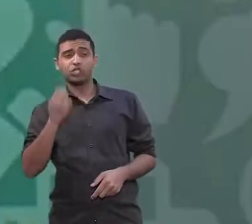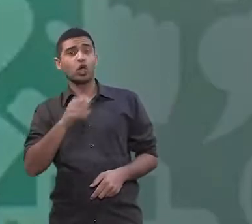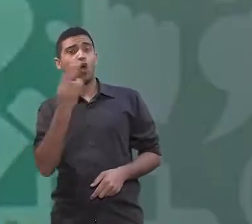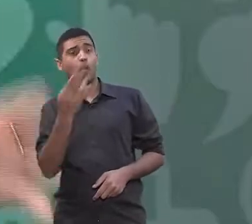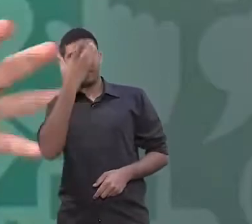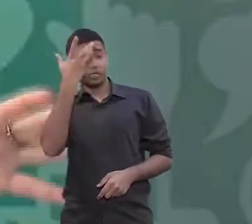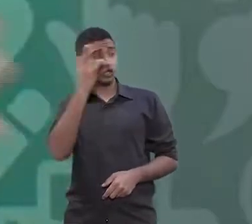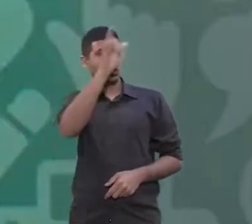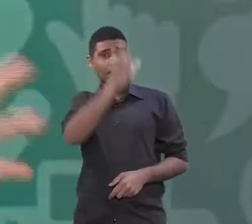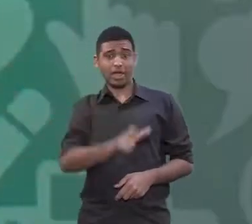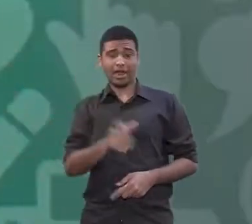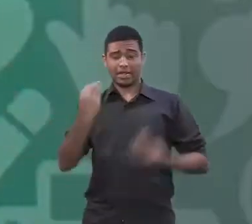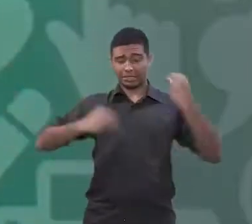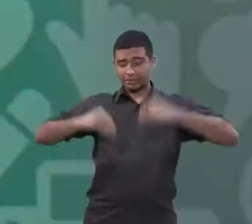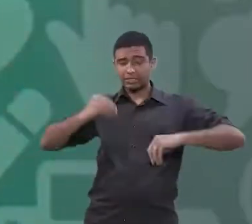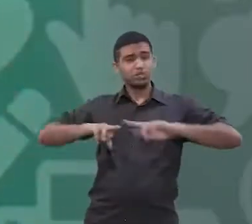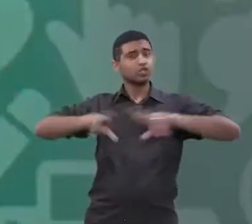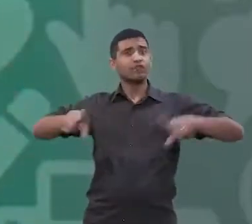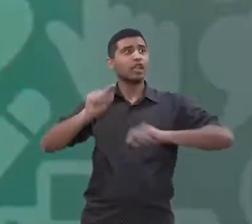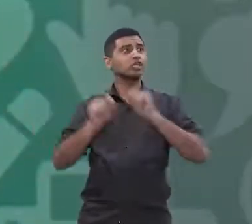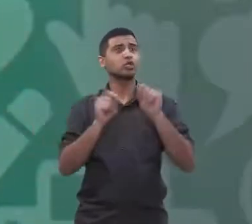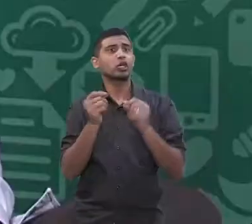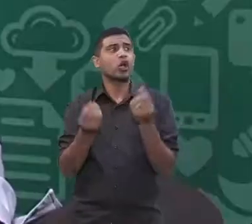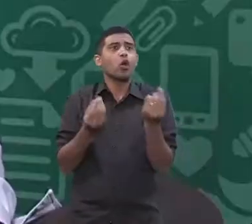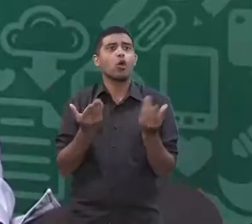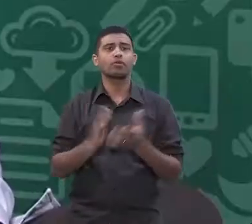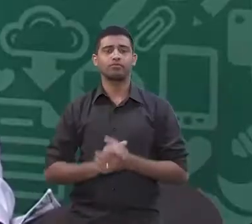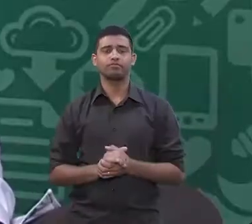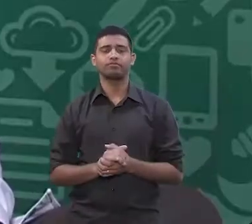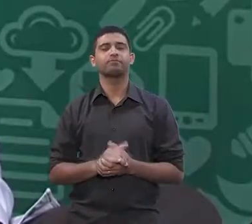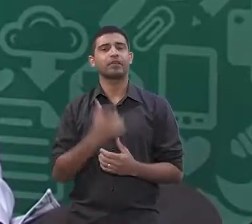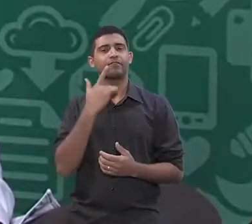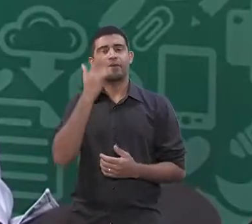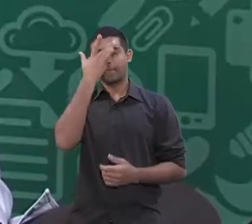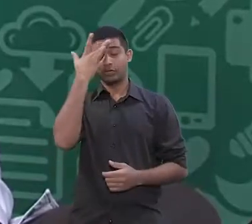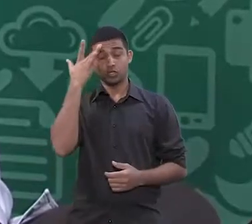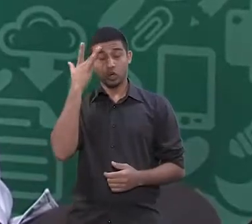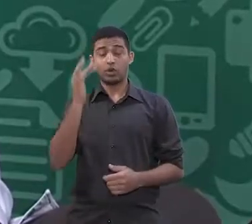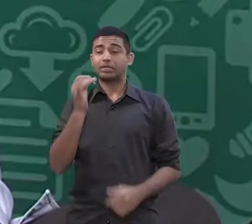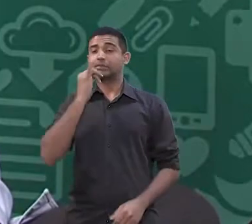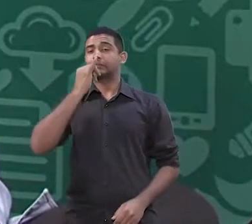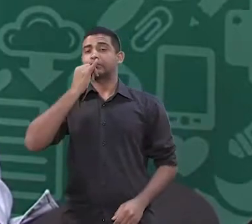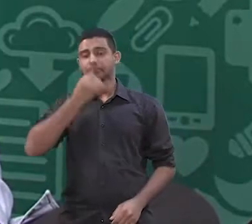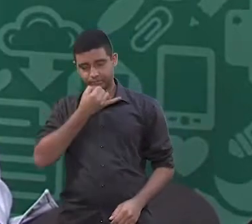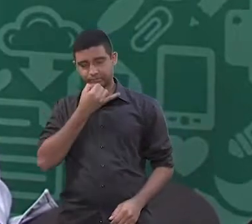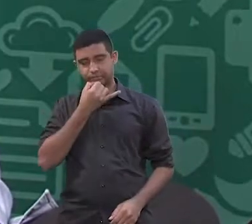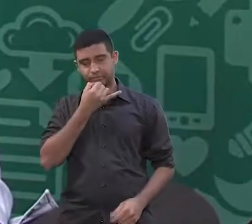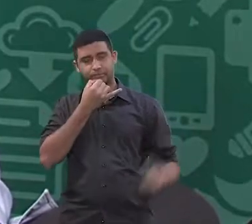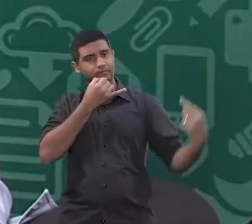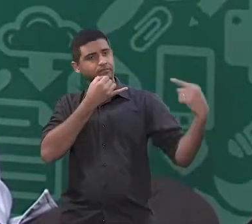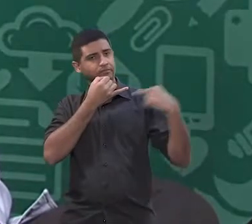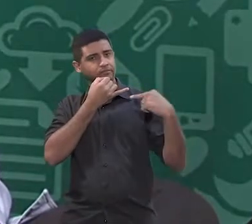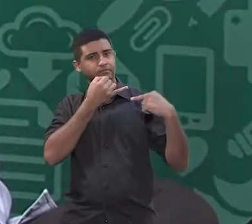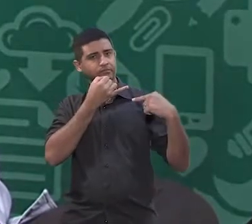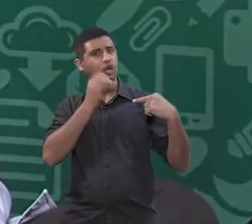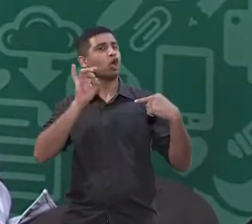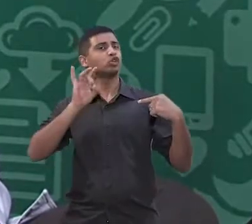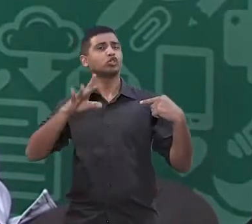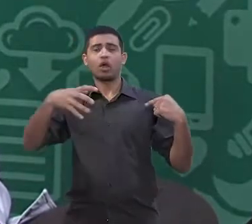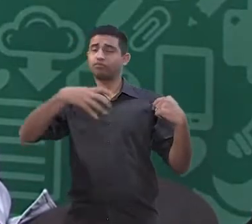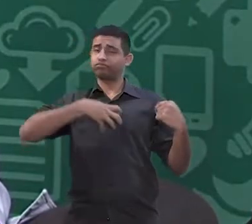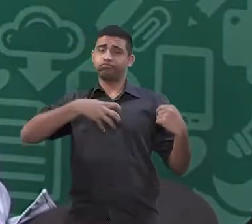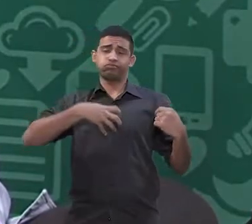com depressão, como a gente pontuar essa questão? A tristeza, na verdade, ela é